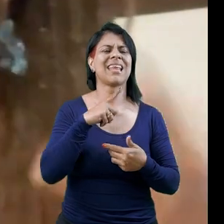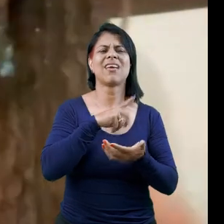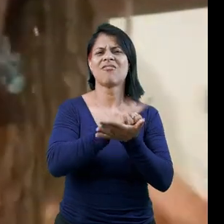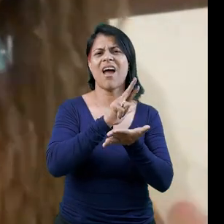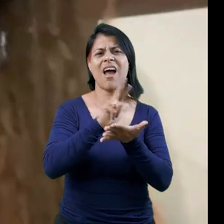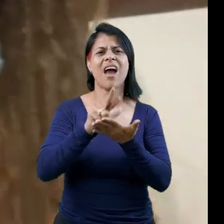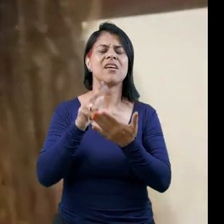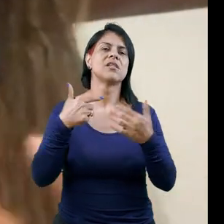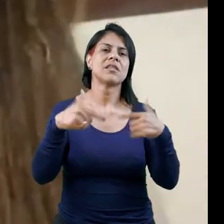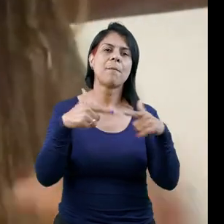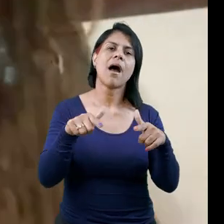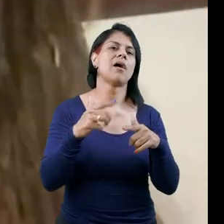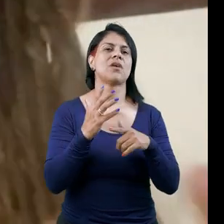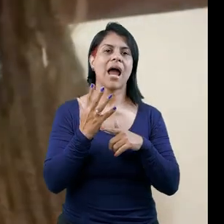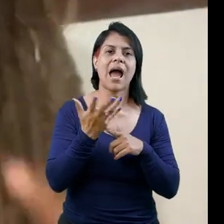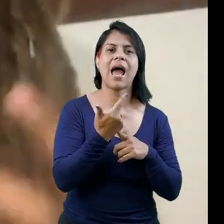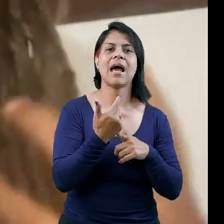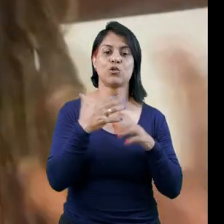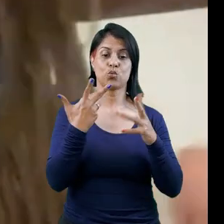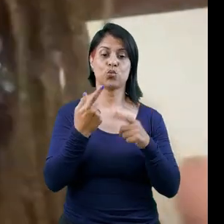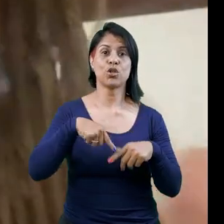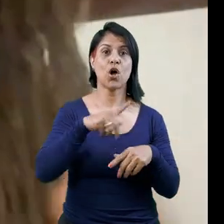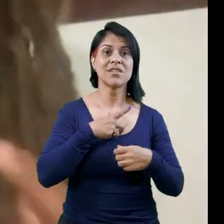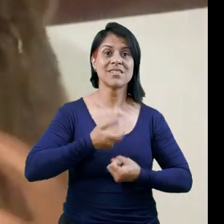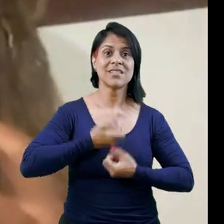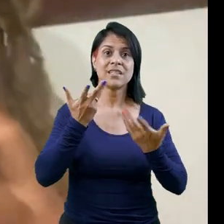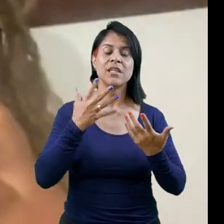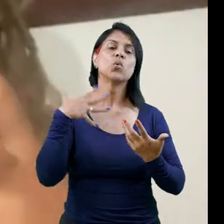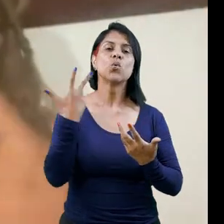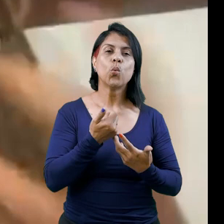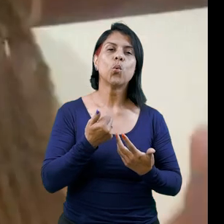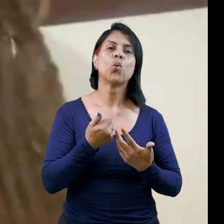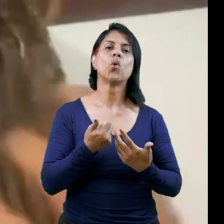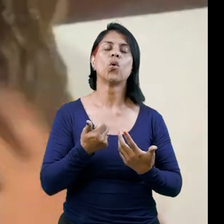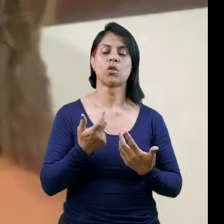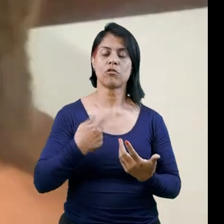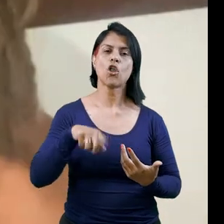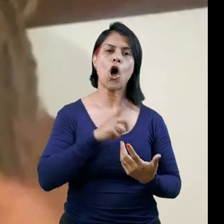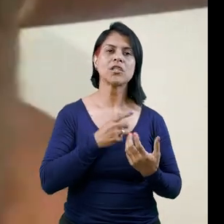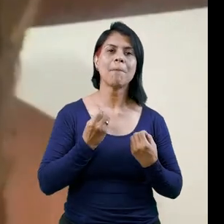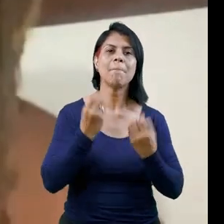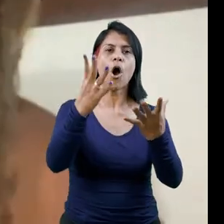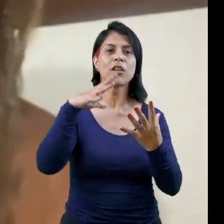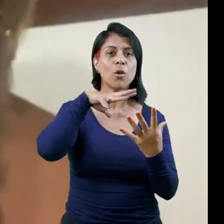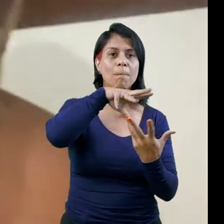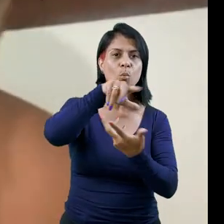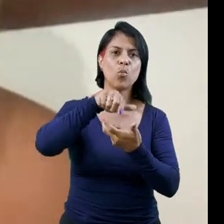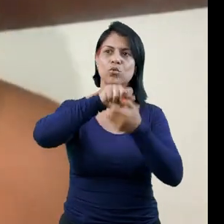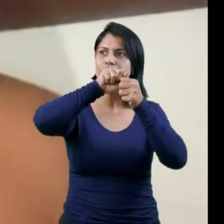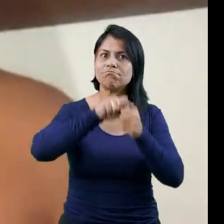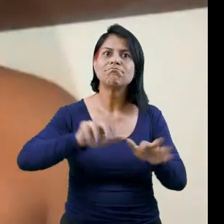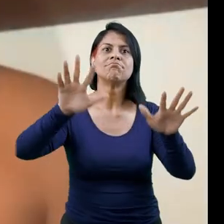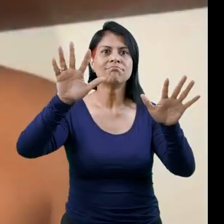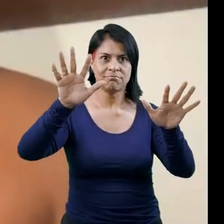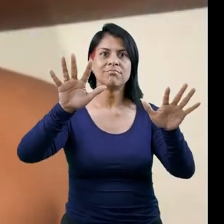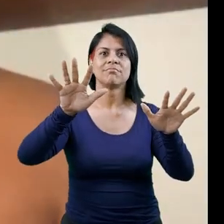a arte, aquilo que a gente cria, aquilo que a gente pare, aquilo que a gente joga no mundo, aquilo que a gente lança no mundo,